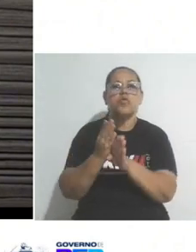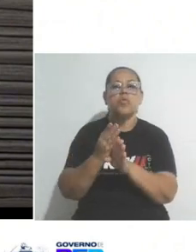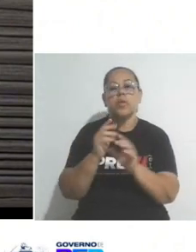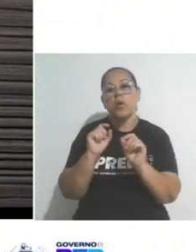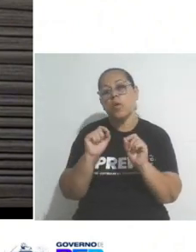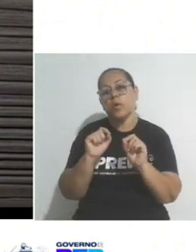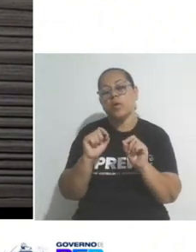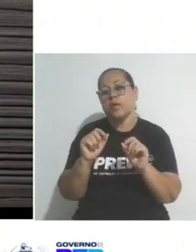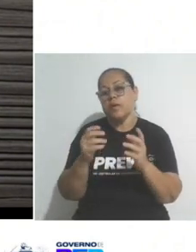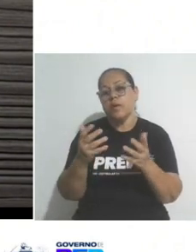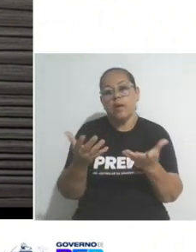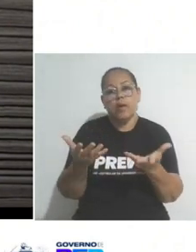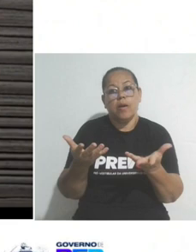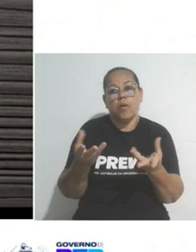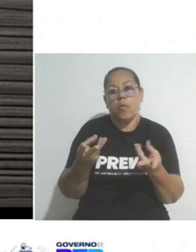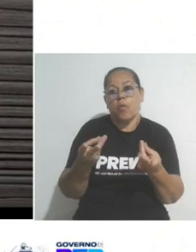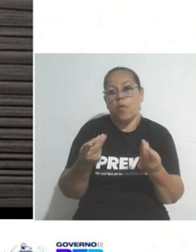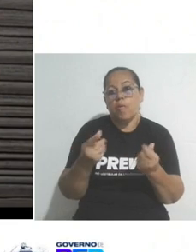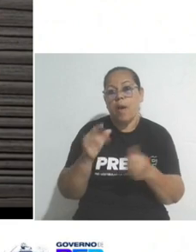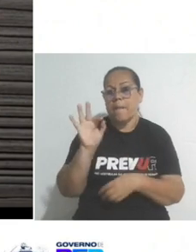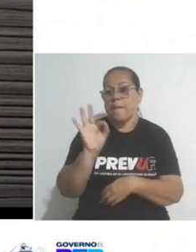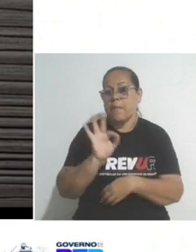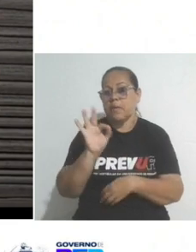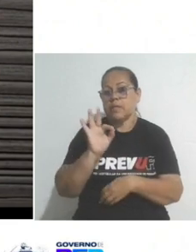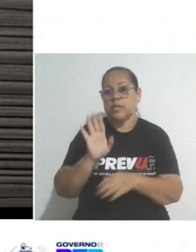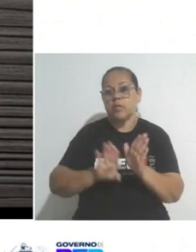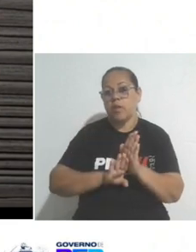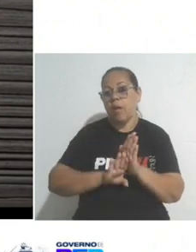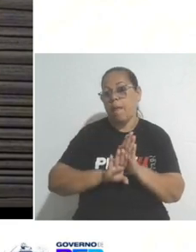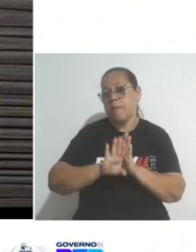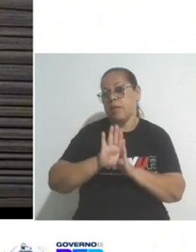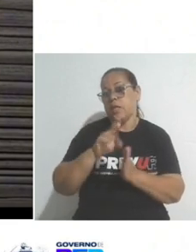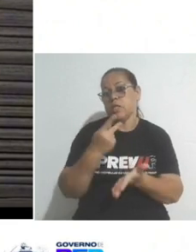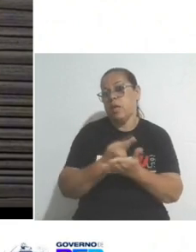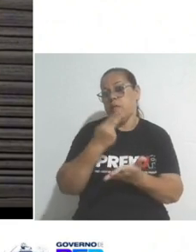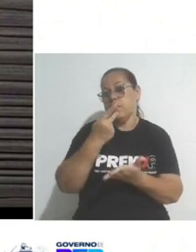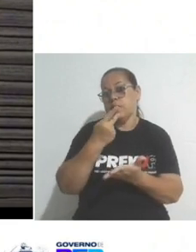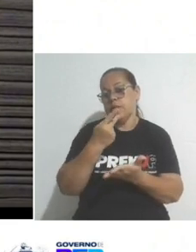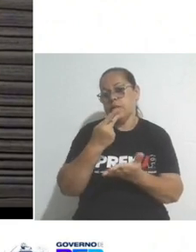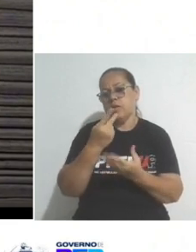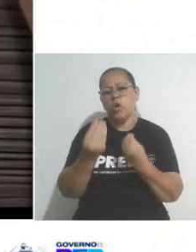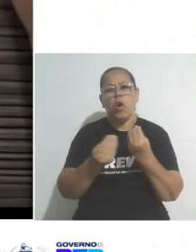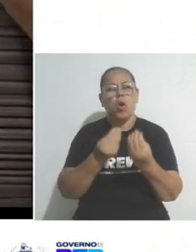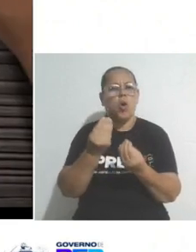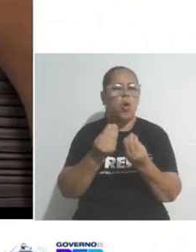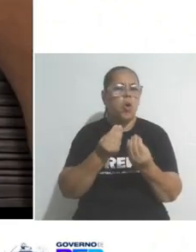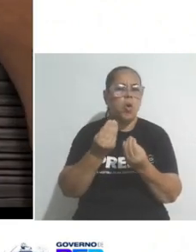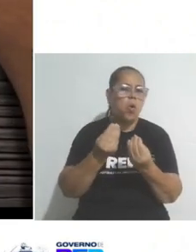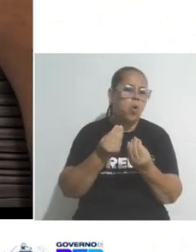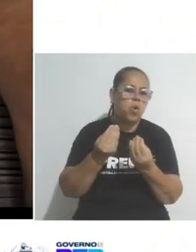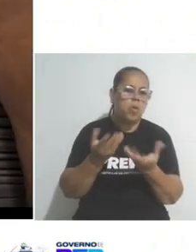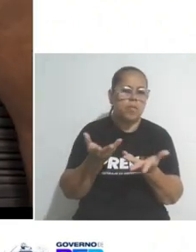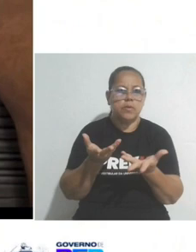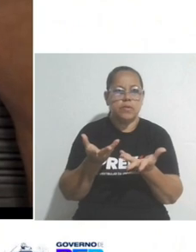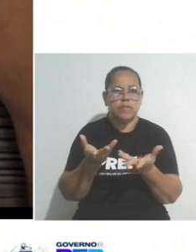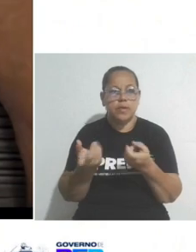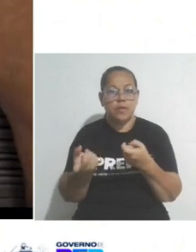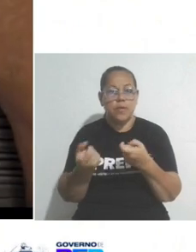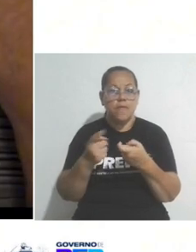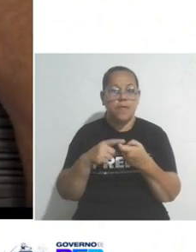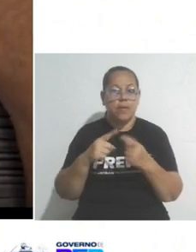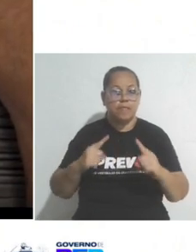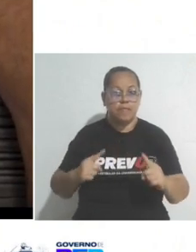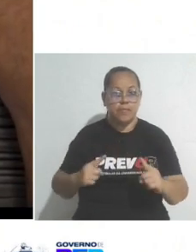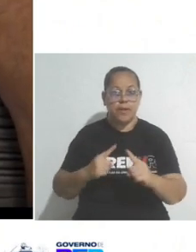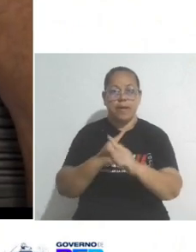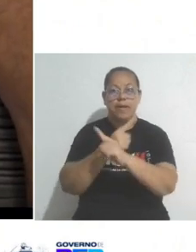qual é o percentual de aumento que aconteceu e como é a gente faz isso voltamos a regra